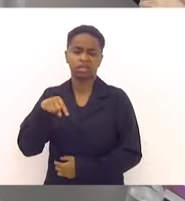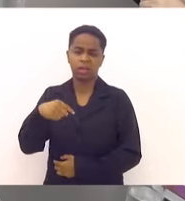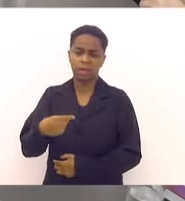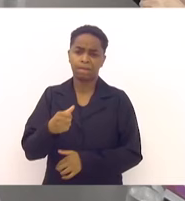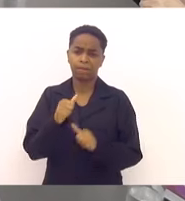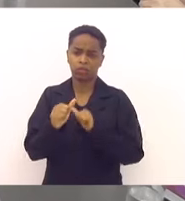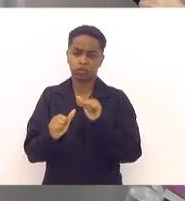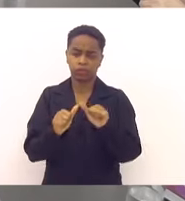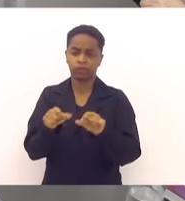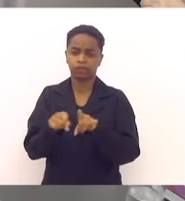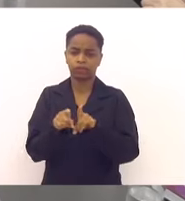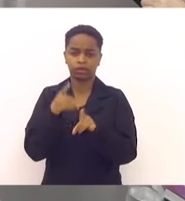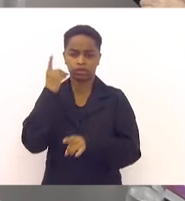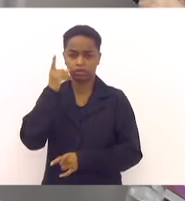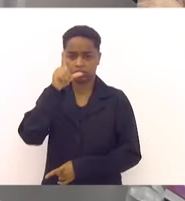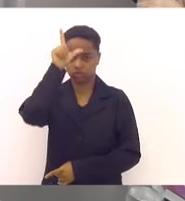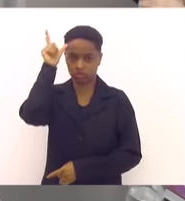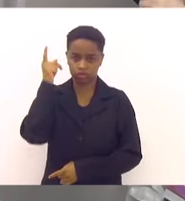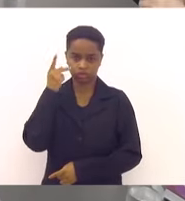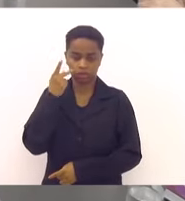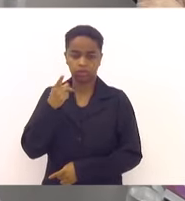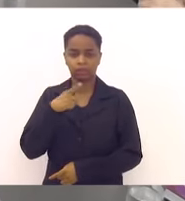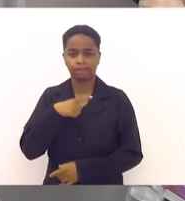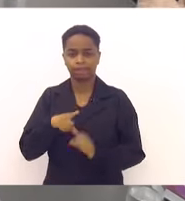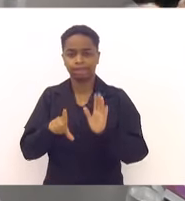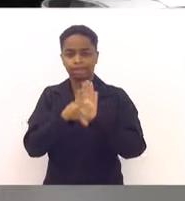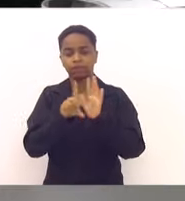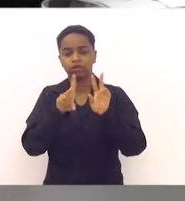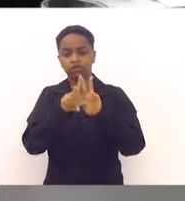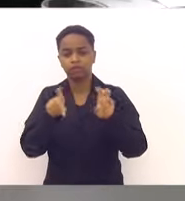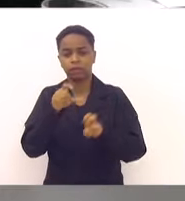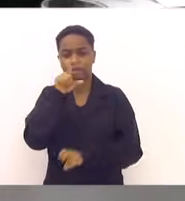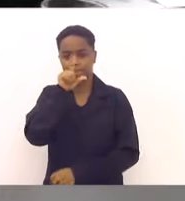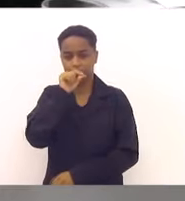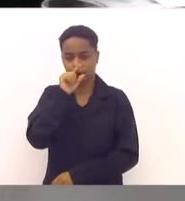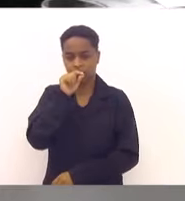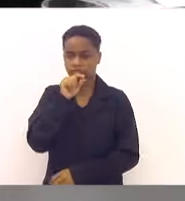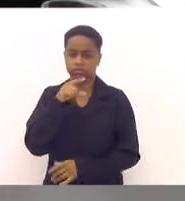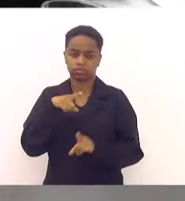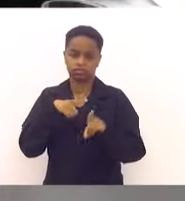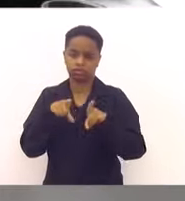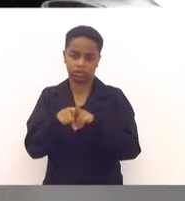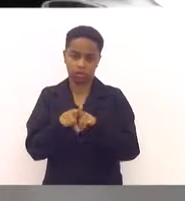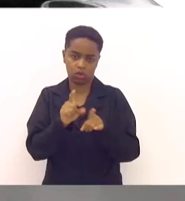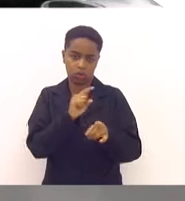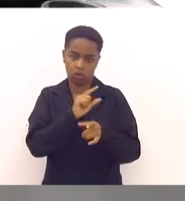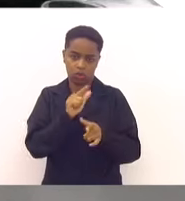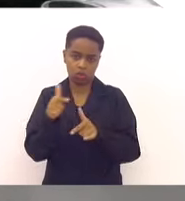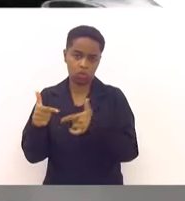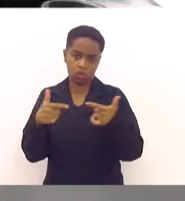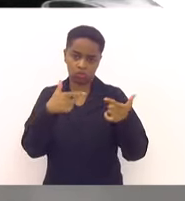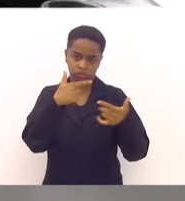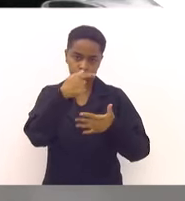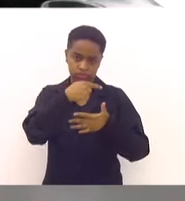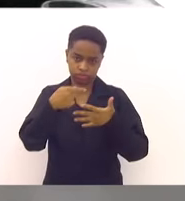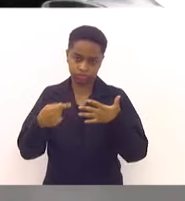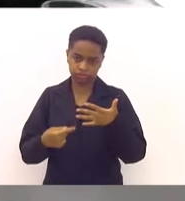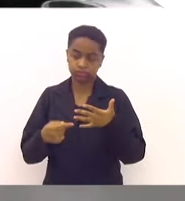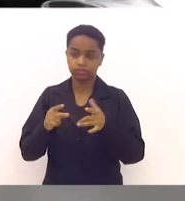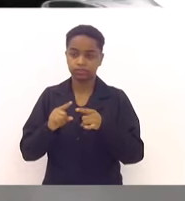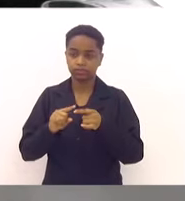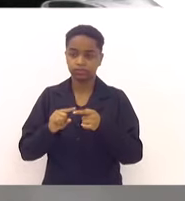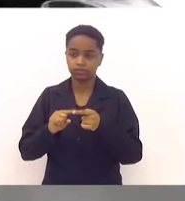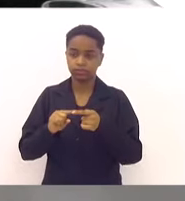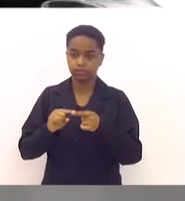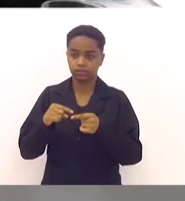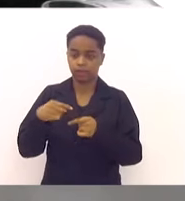Paulo fez uma lei sobre a questão dos pássaros, etc. E isso passou também para competência do